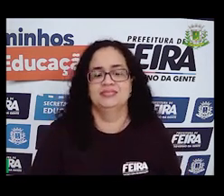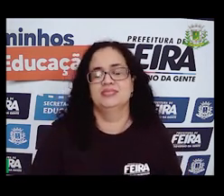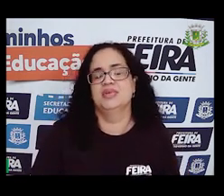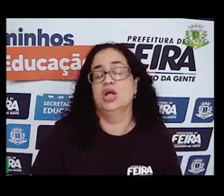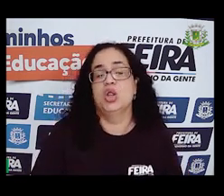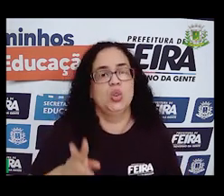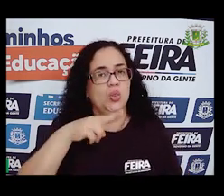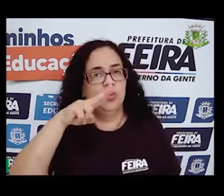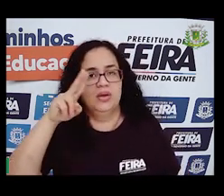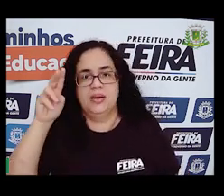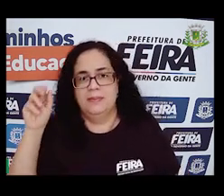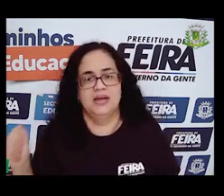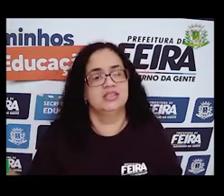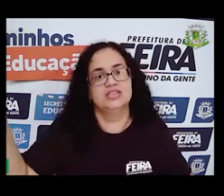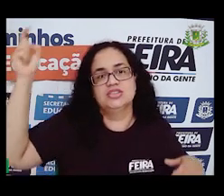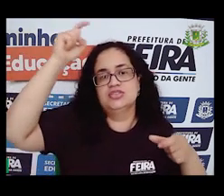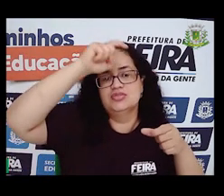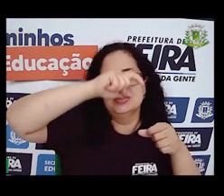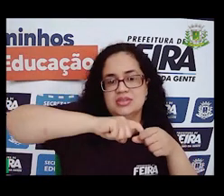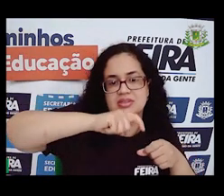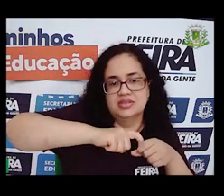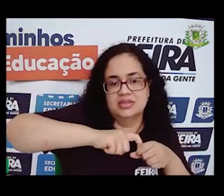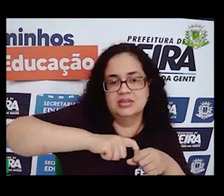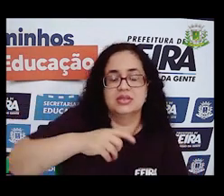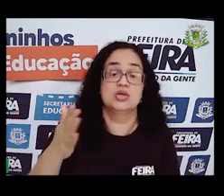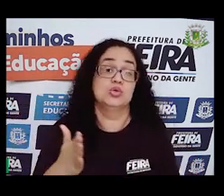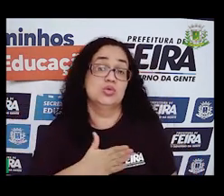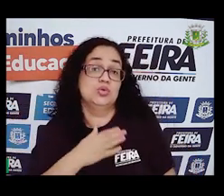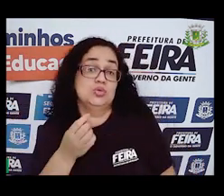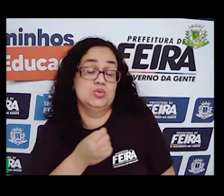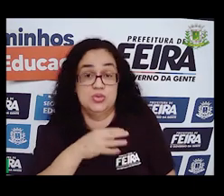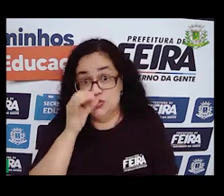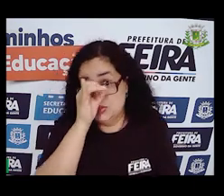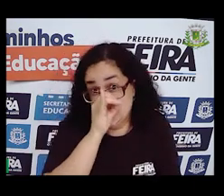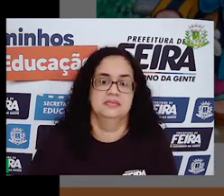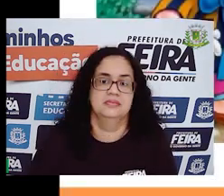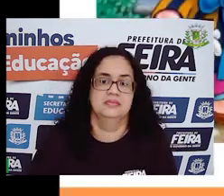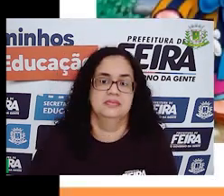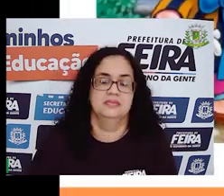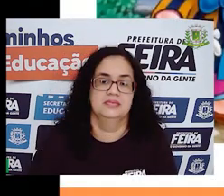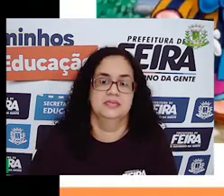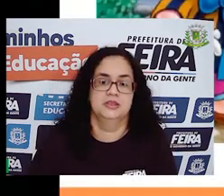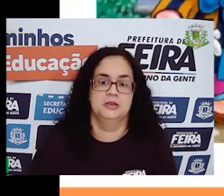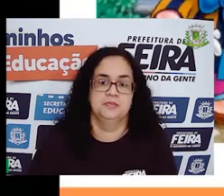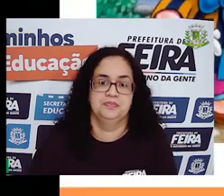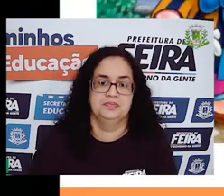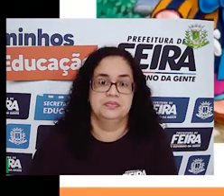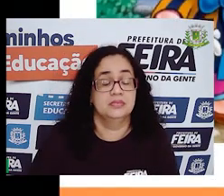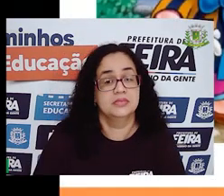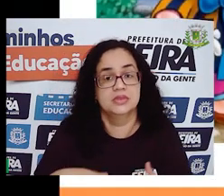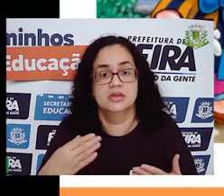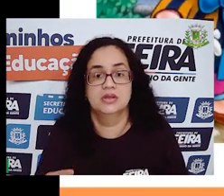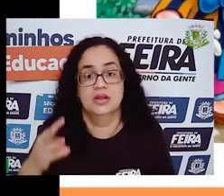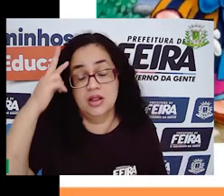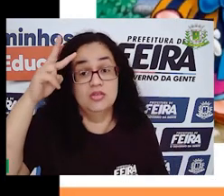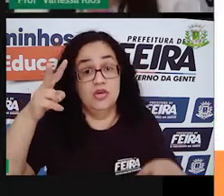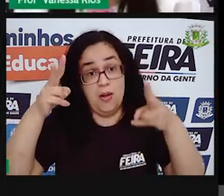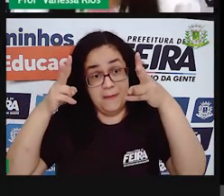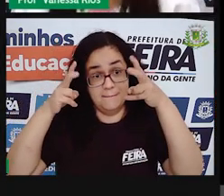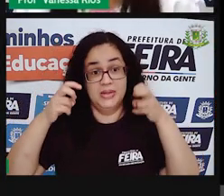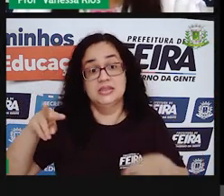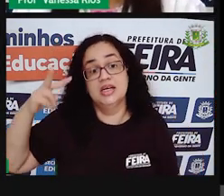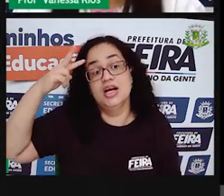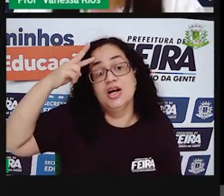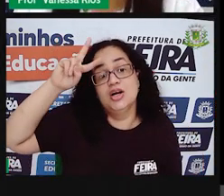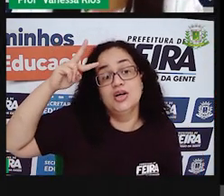Nunca mais voltou a molestar os porquinhos. Então, quando a gente observa a história,